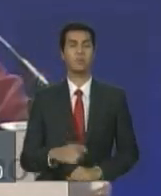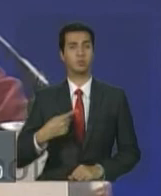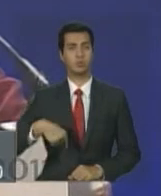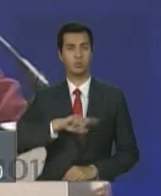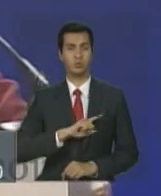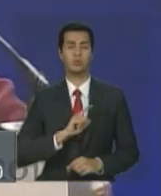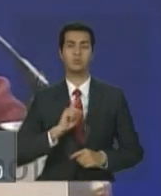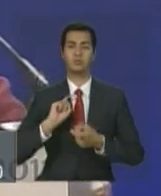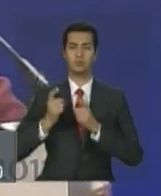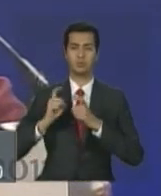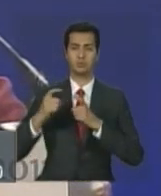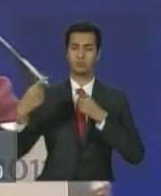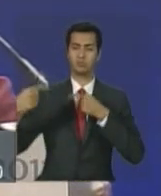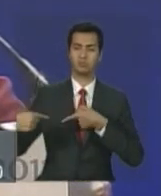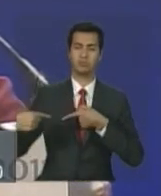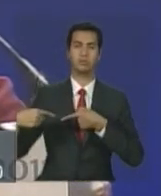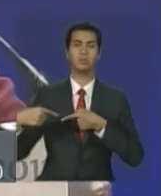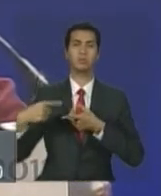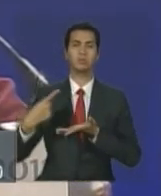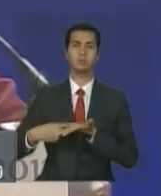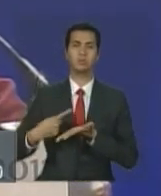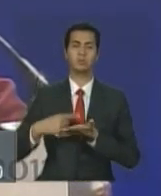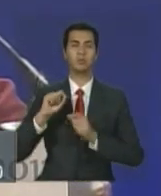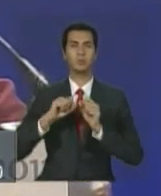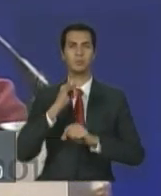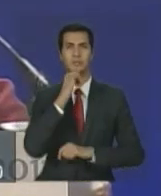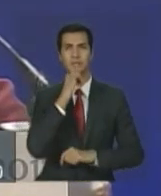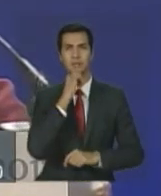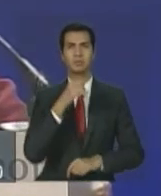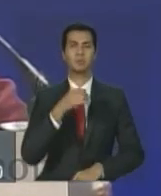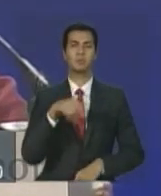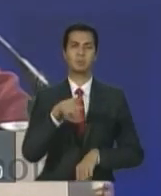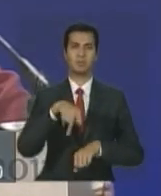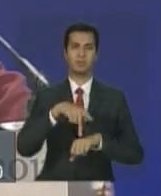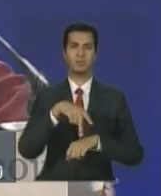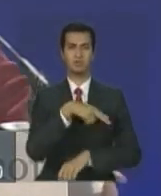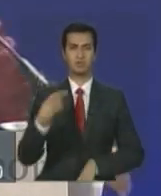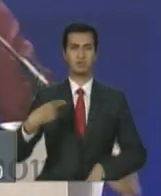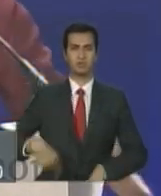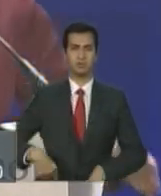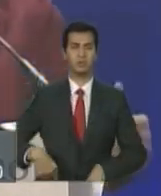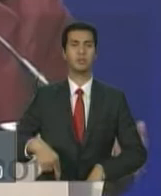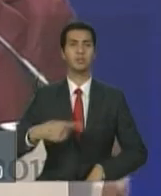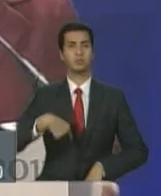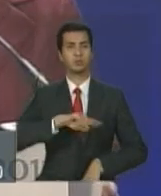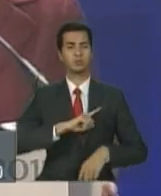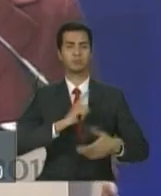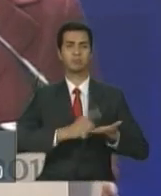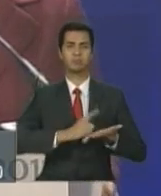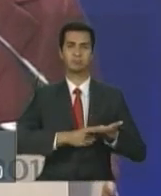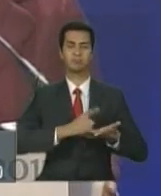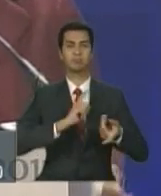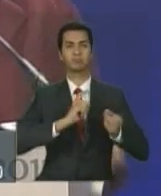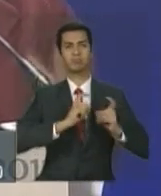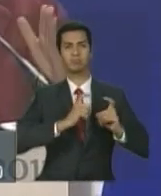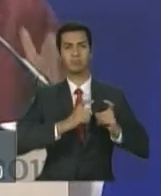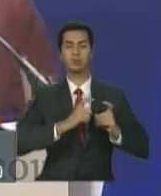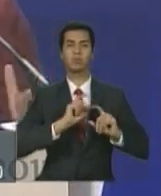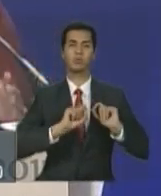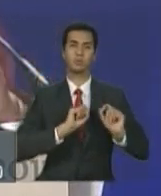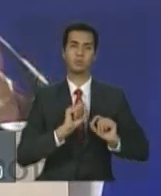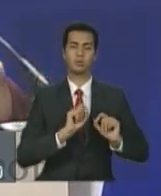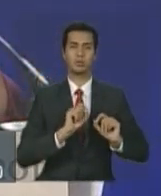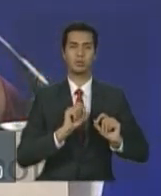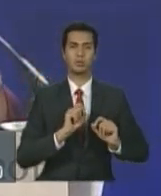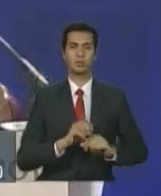por exemplo, com o governo chinês, foi uma pauta que levava em consideração a